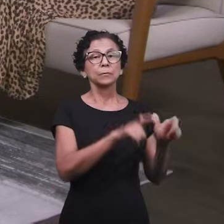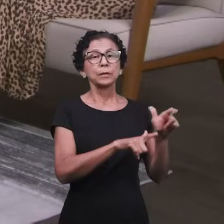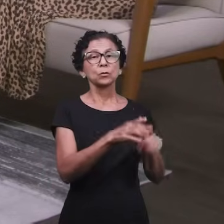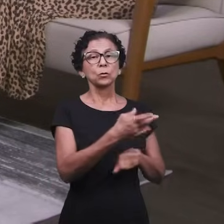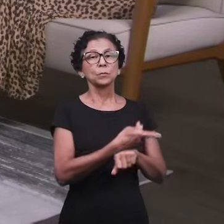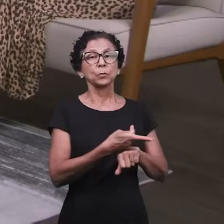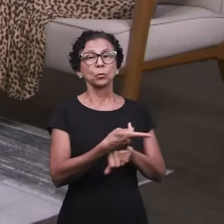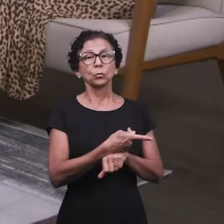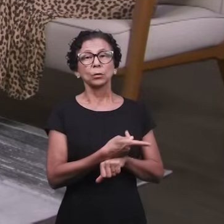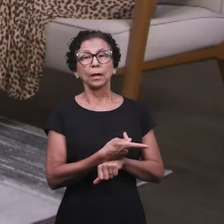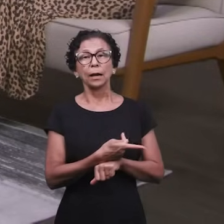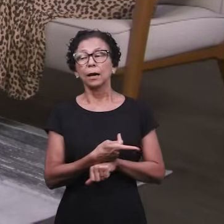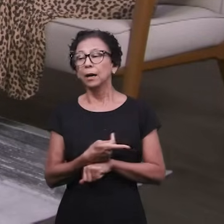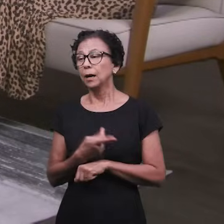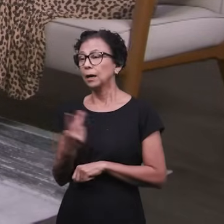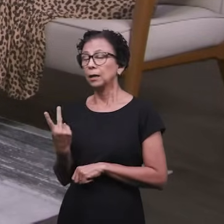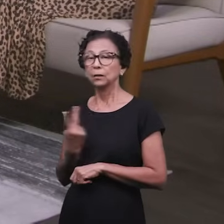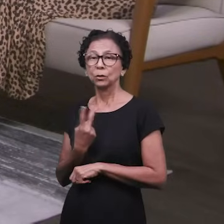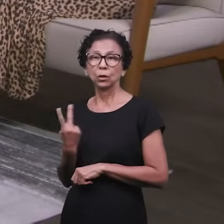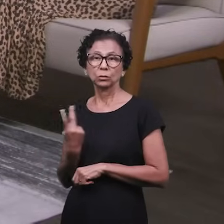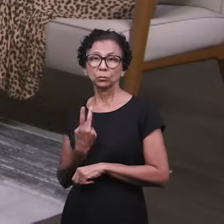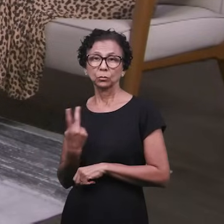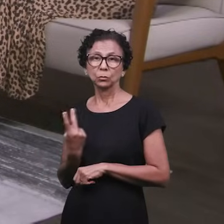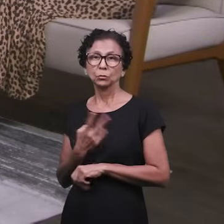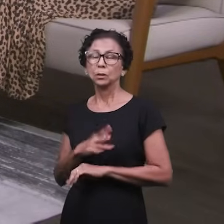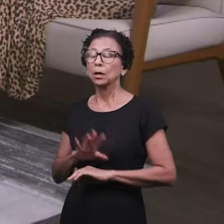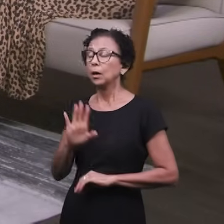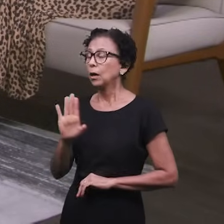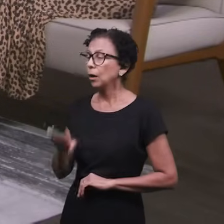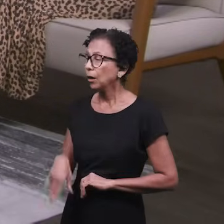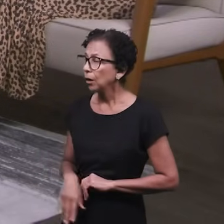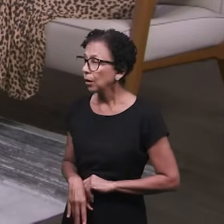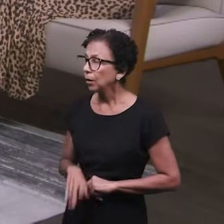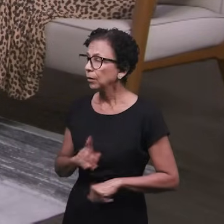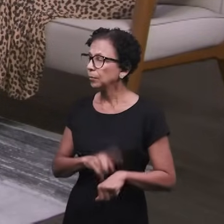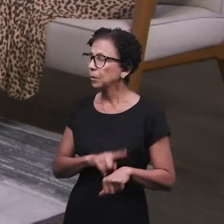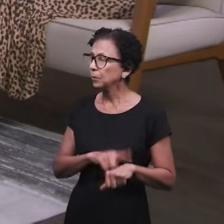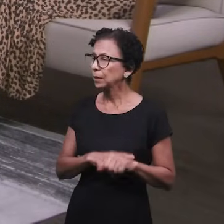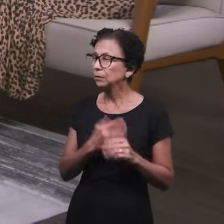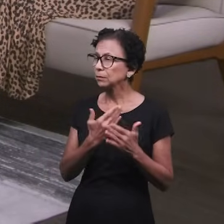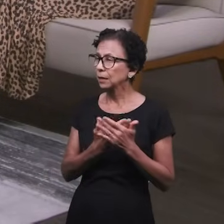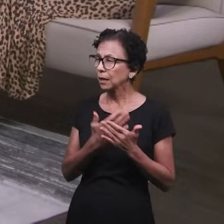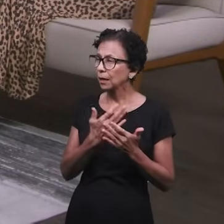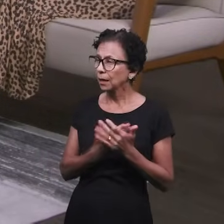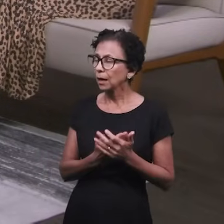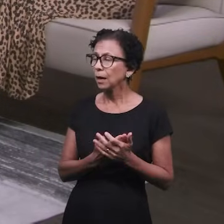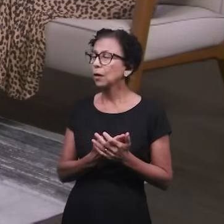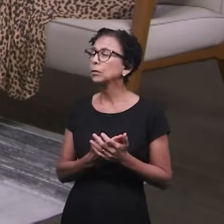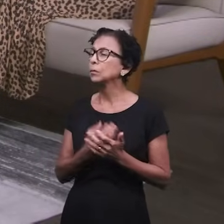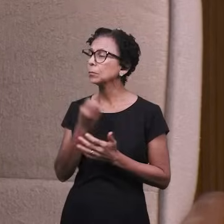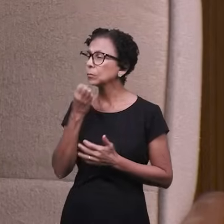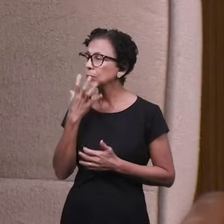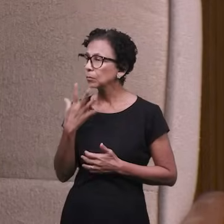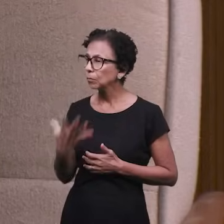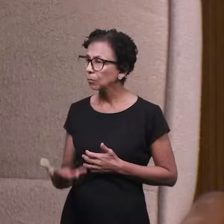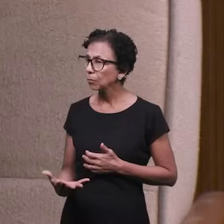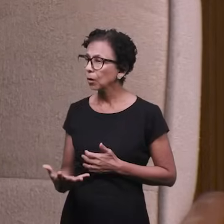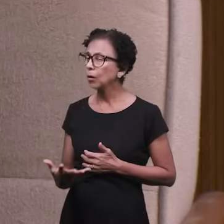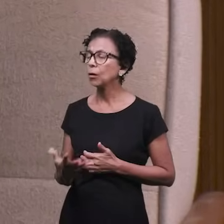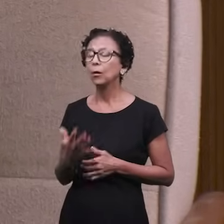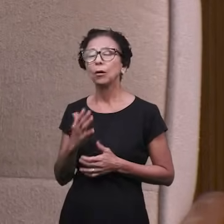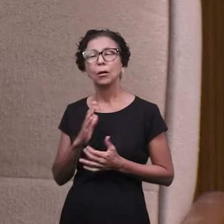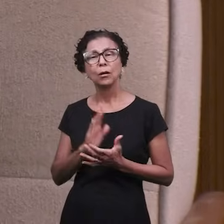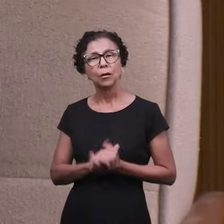aula, olha, eu quero dizer que aquele momento da aula era um momento que a gente parava, a gente assistia, ali a